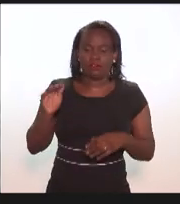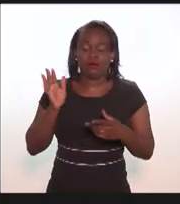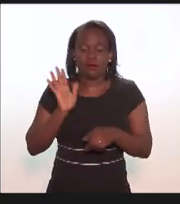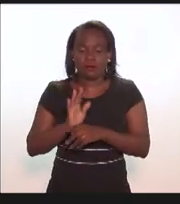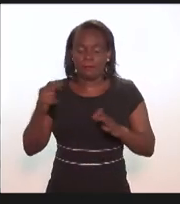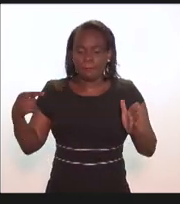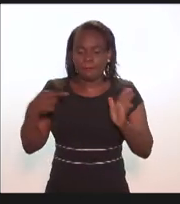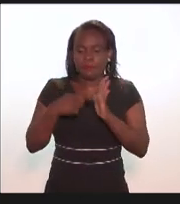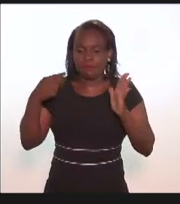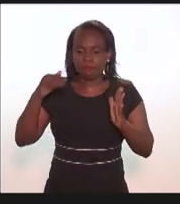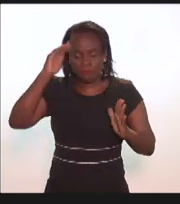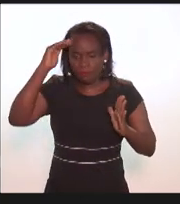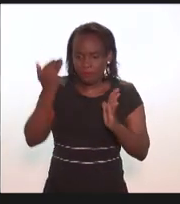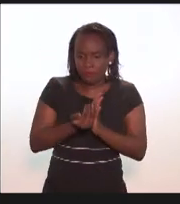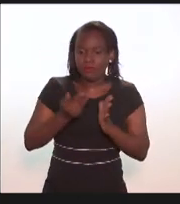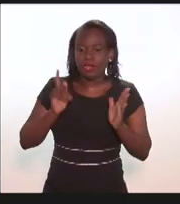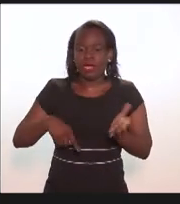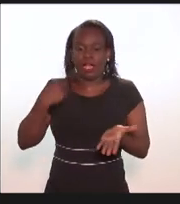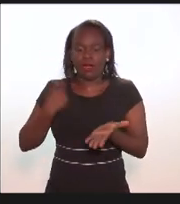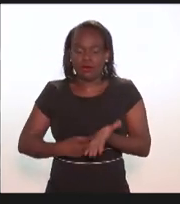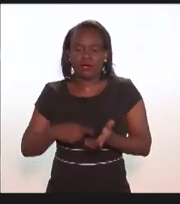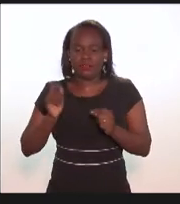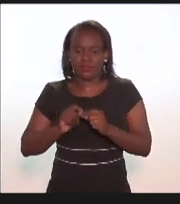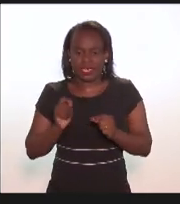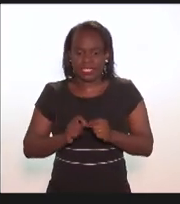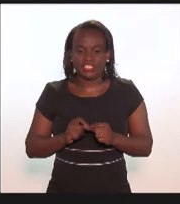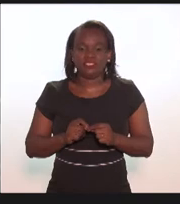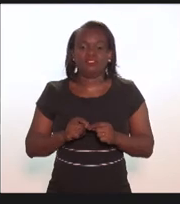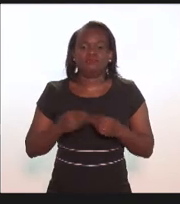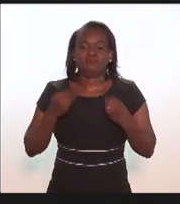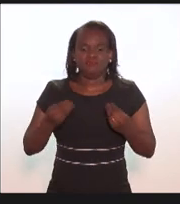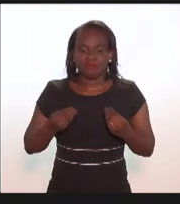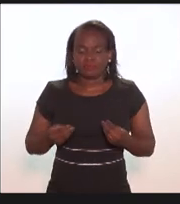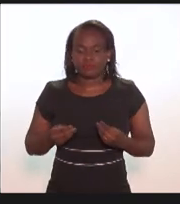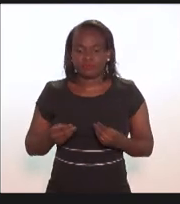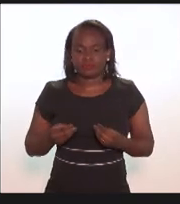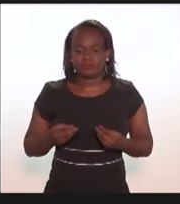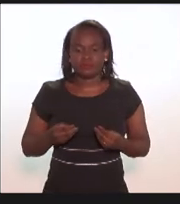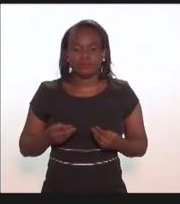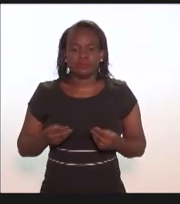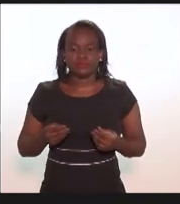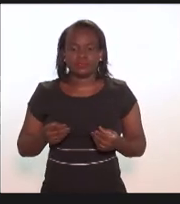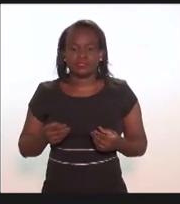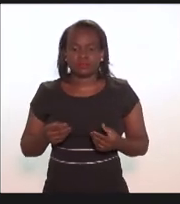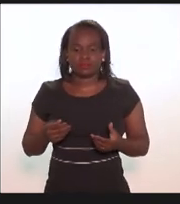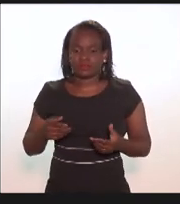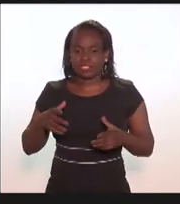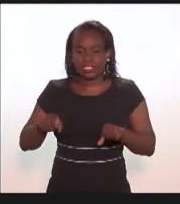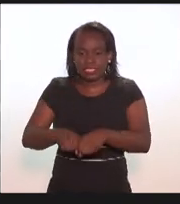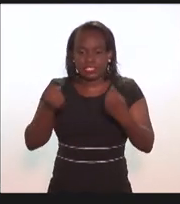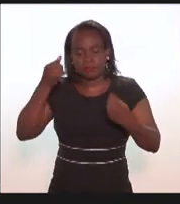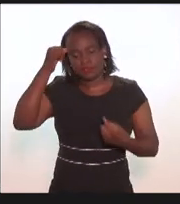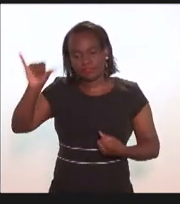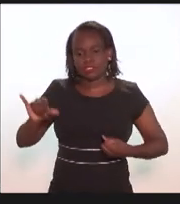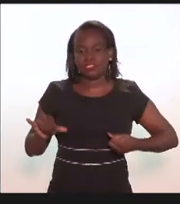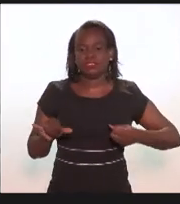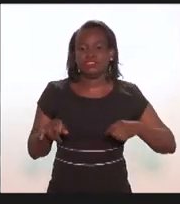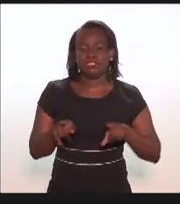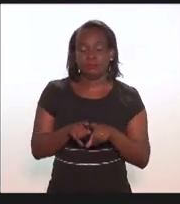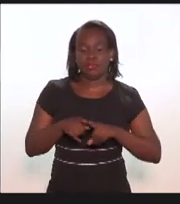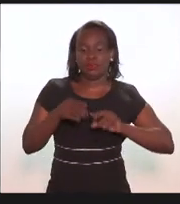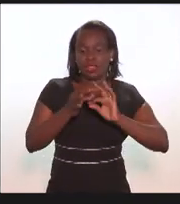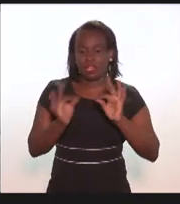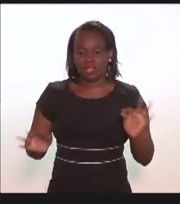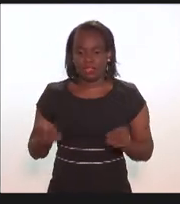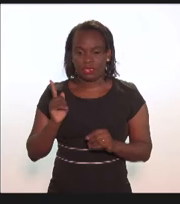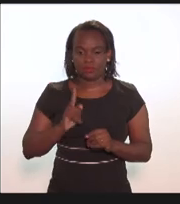metas, realmente é um acordo feito para, provavelmente, não ser cumprido. E só para não me estender demais,